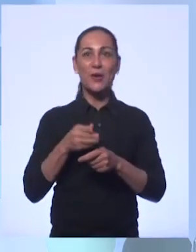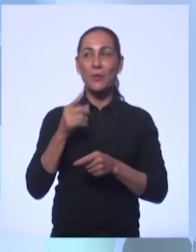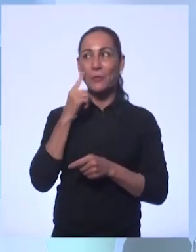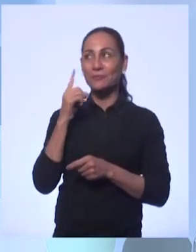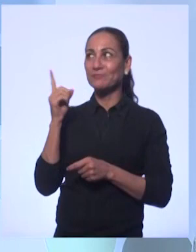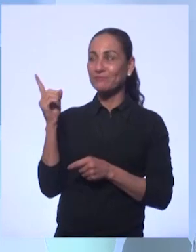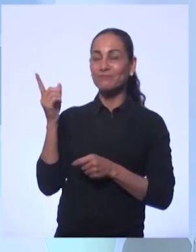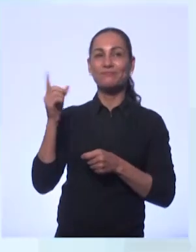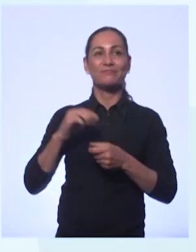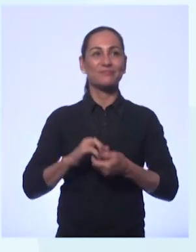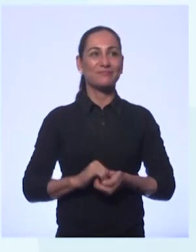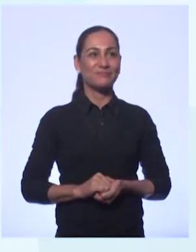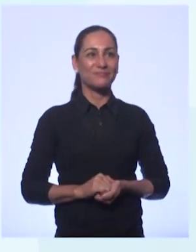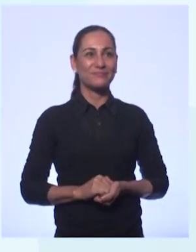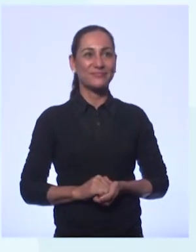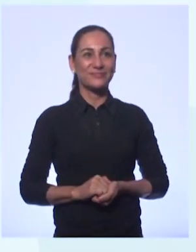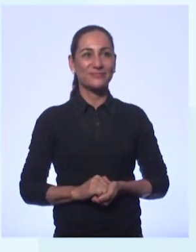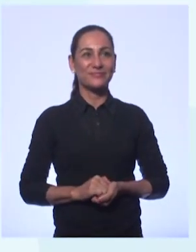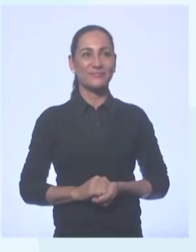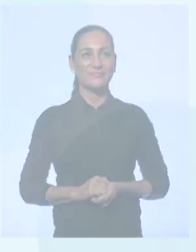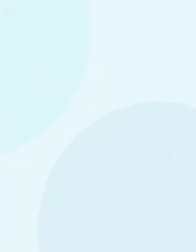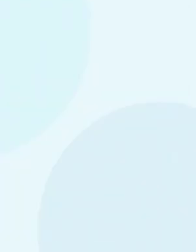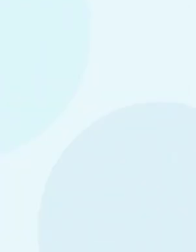fração lá, já voltamos.